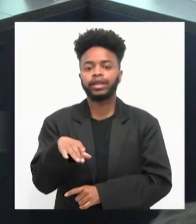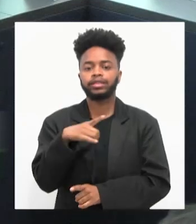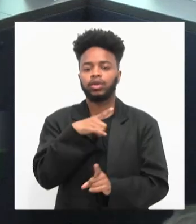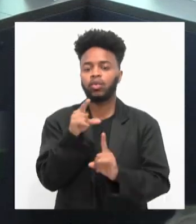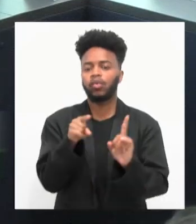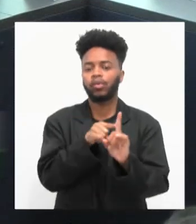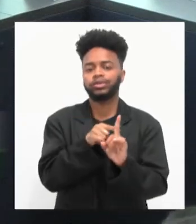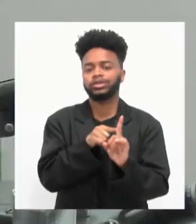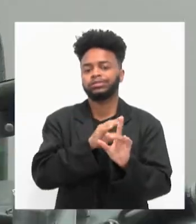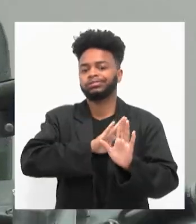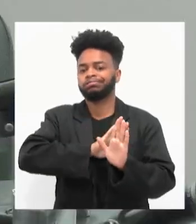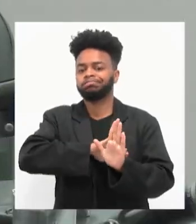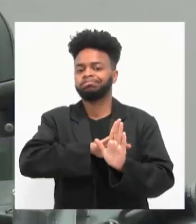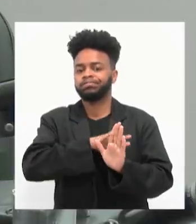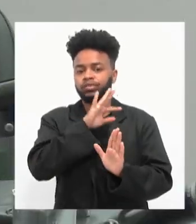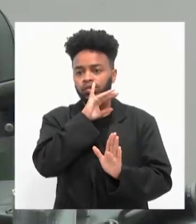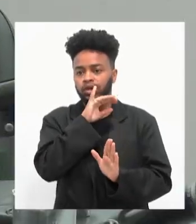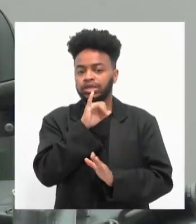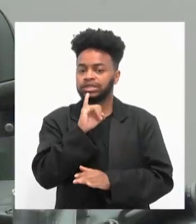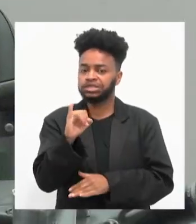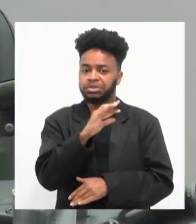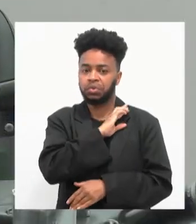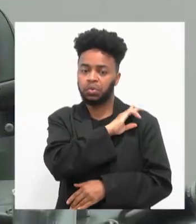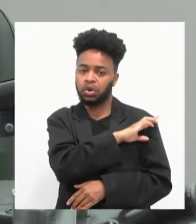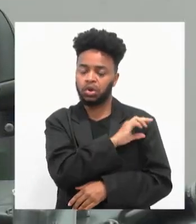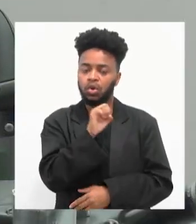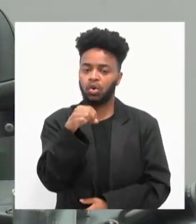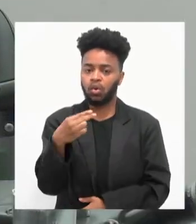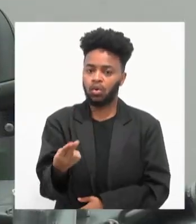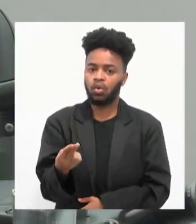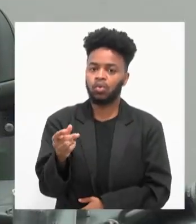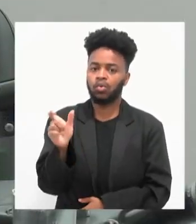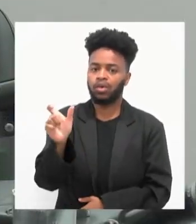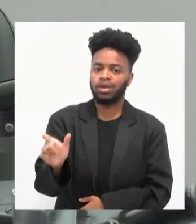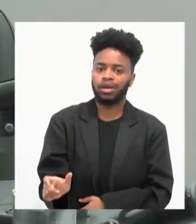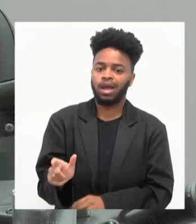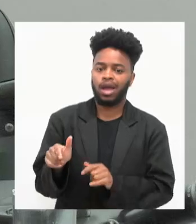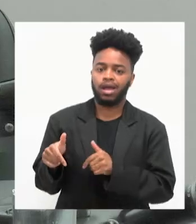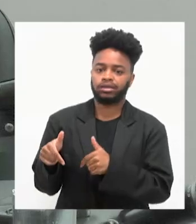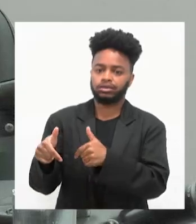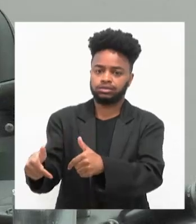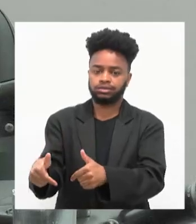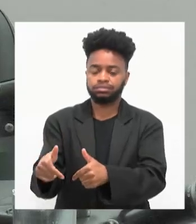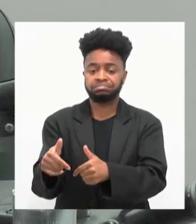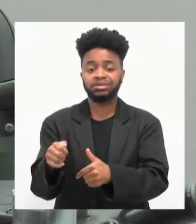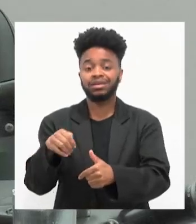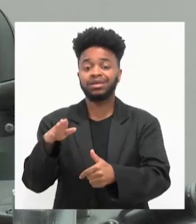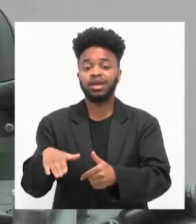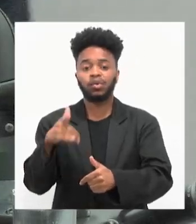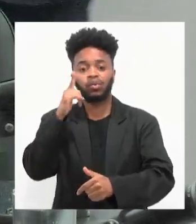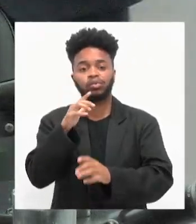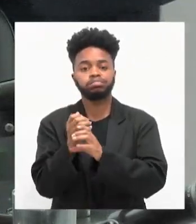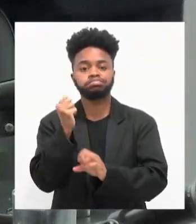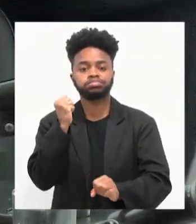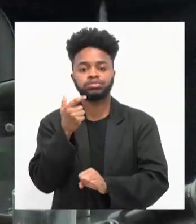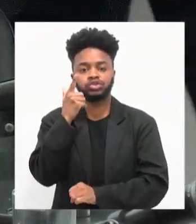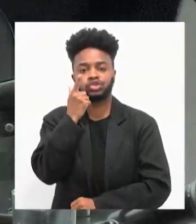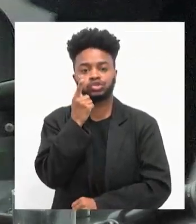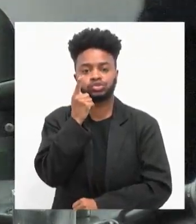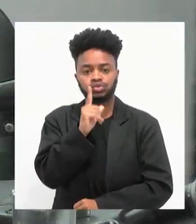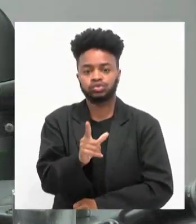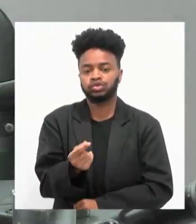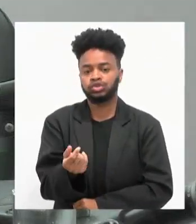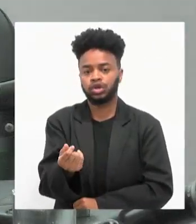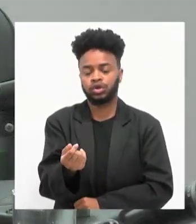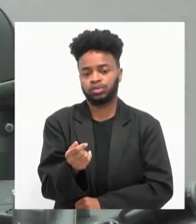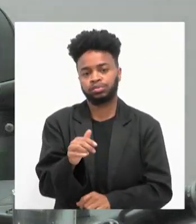Seja coronel, seja o praça na ponta, aquele que está na ponta das operações, é saber quem está lucrando com essa história. E de